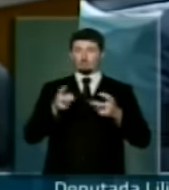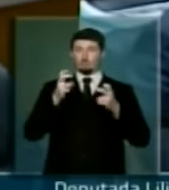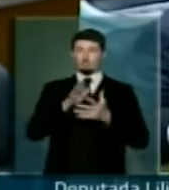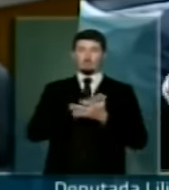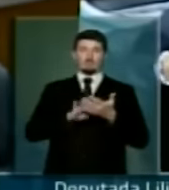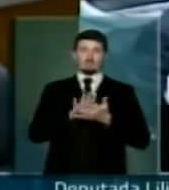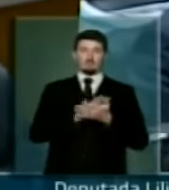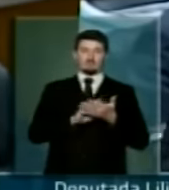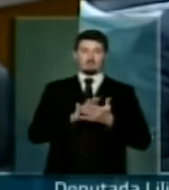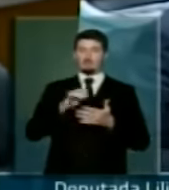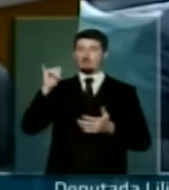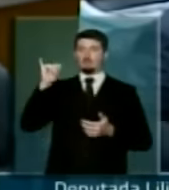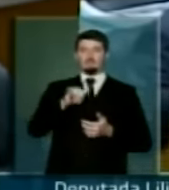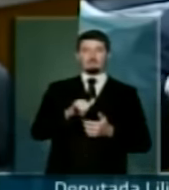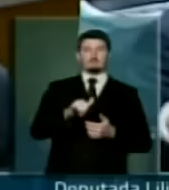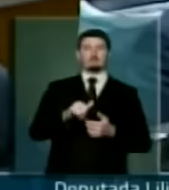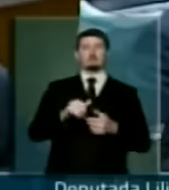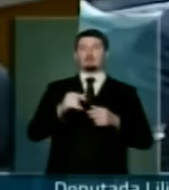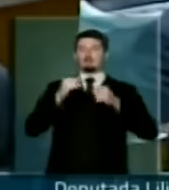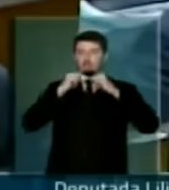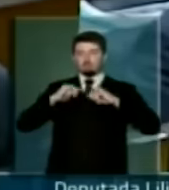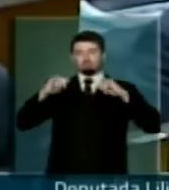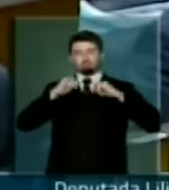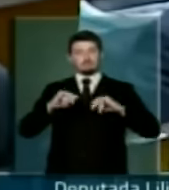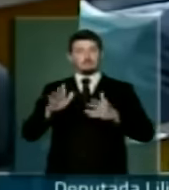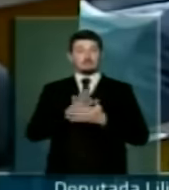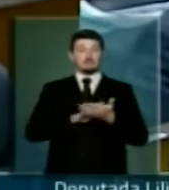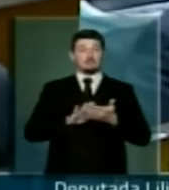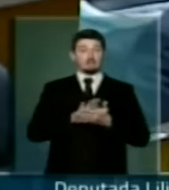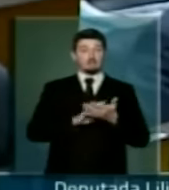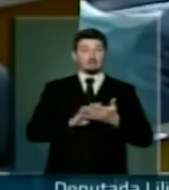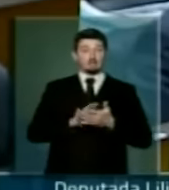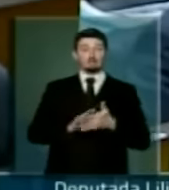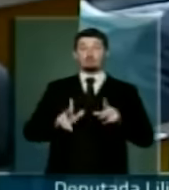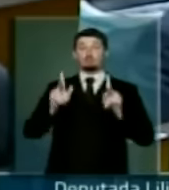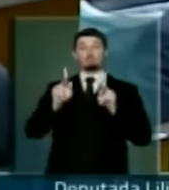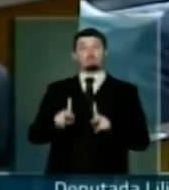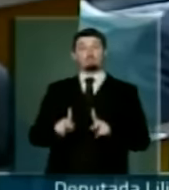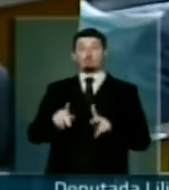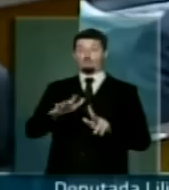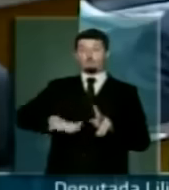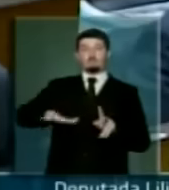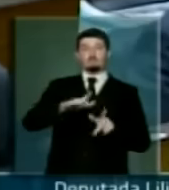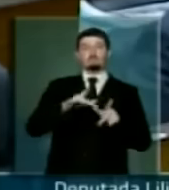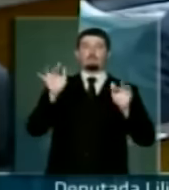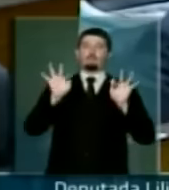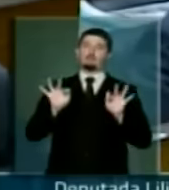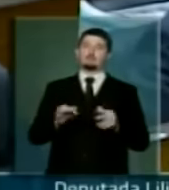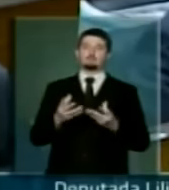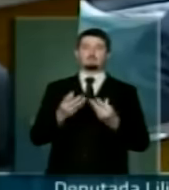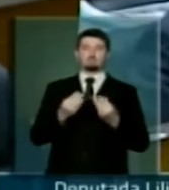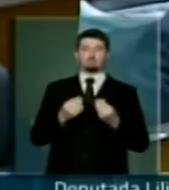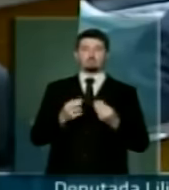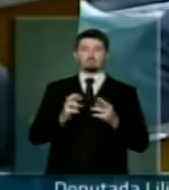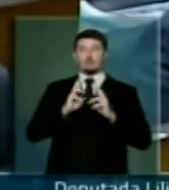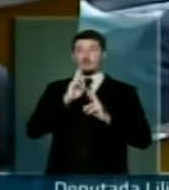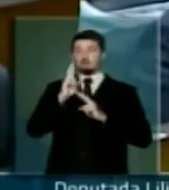nada, nem passagem de avião, não cobrou para pregar. E aquele povo ficou muito feliz com